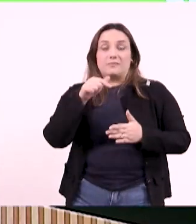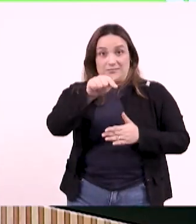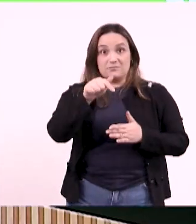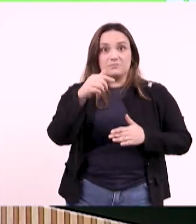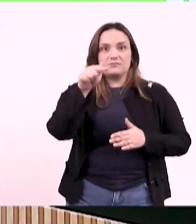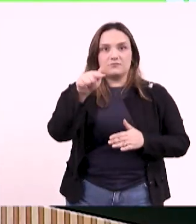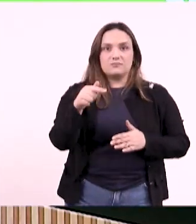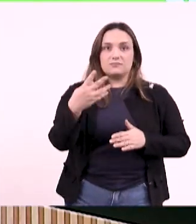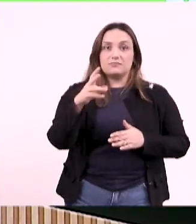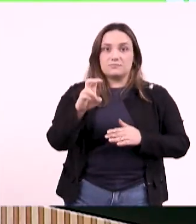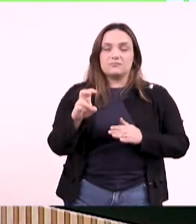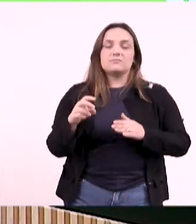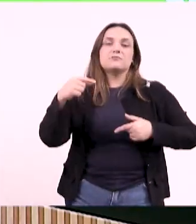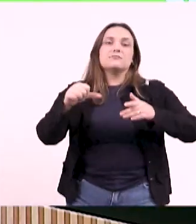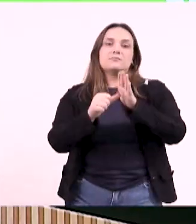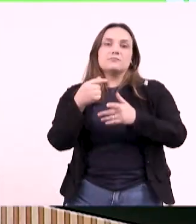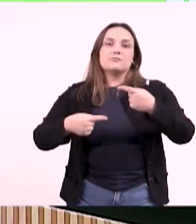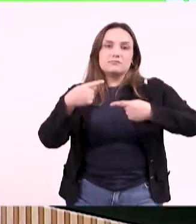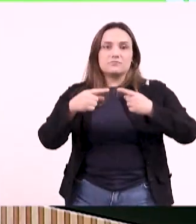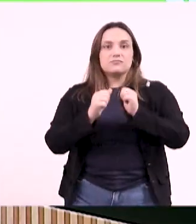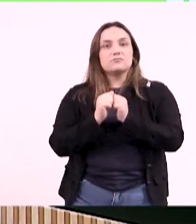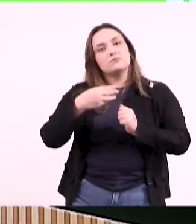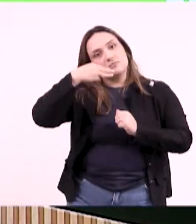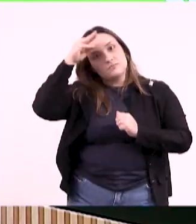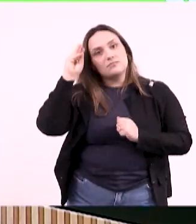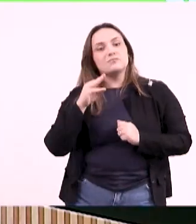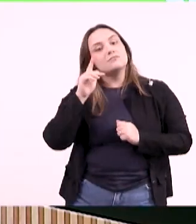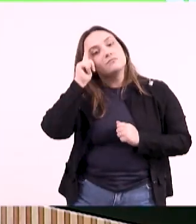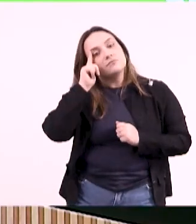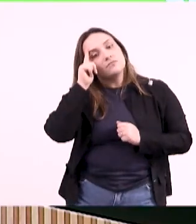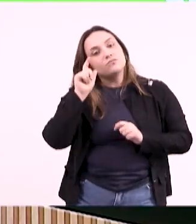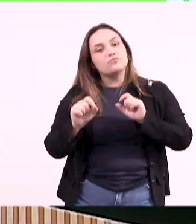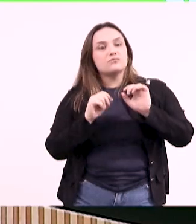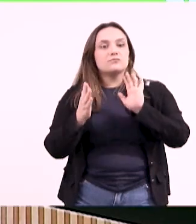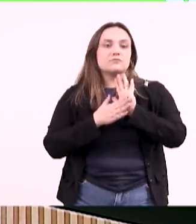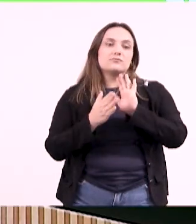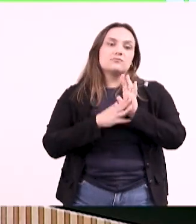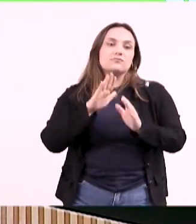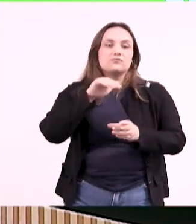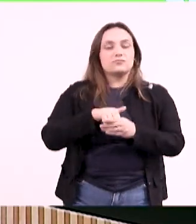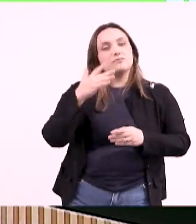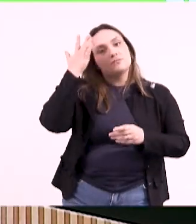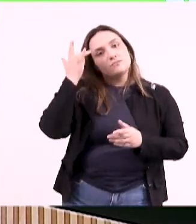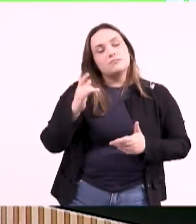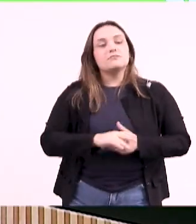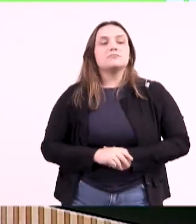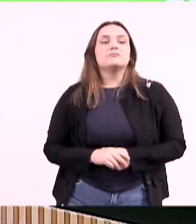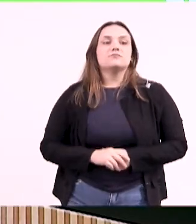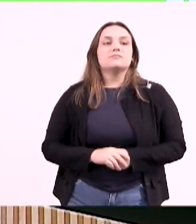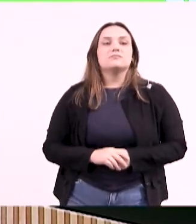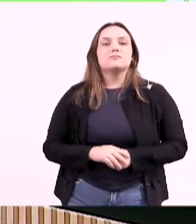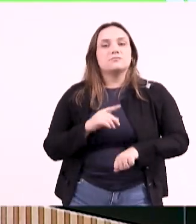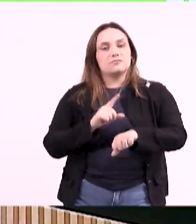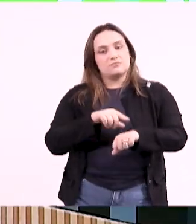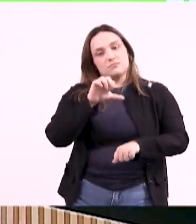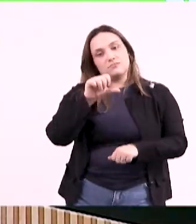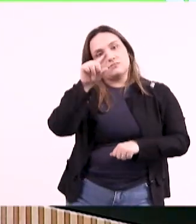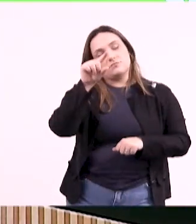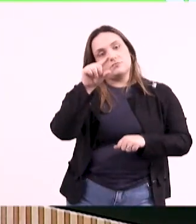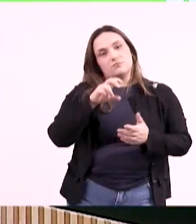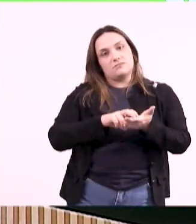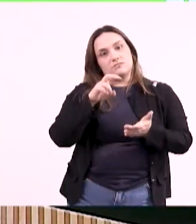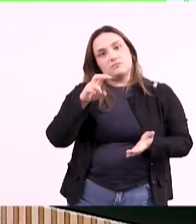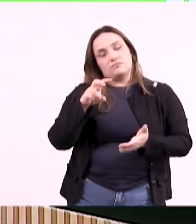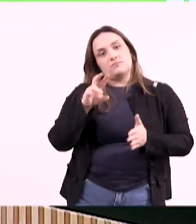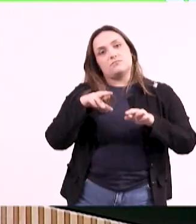Kogo e o Gustavo Fax, já antecipando o que deve ser assunto na ordem do dia de amanhã. Às 9 horas da manhã, a sessão plenária e